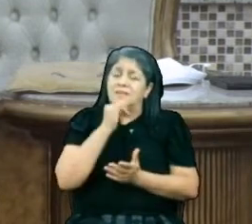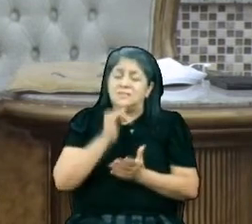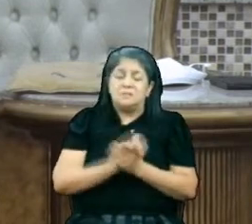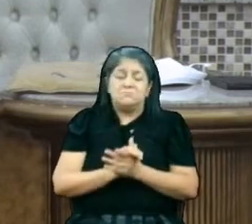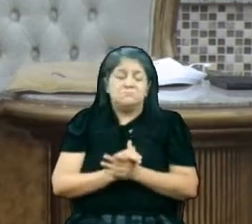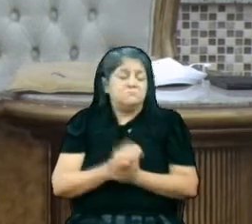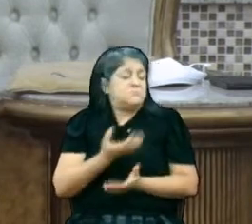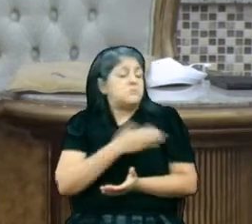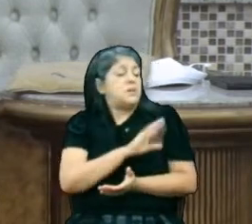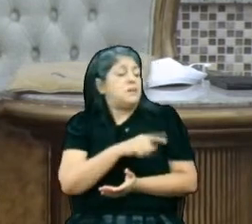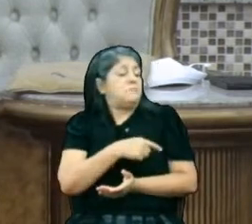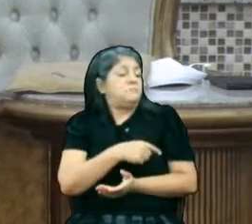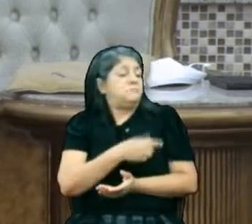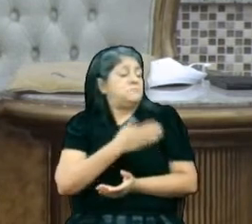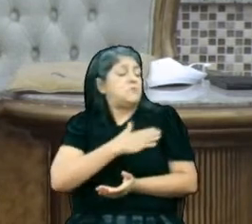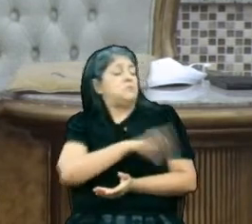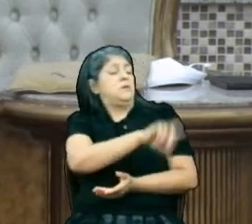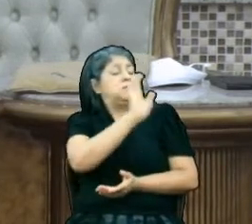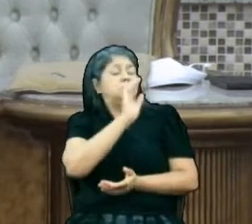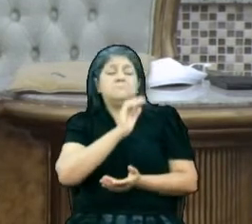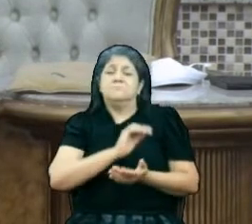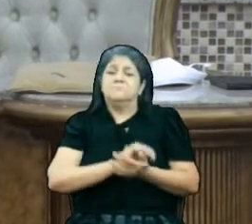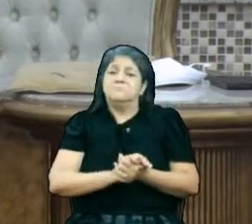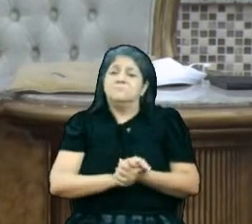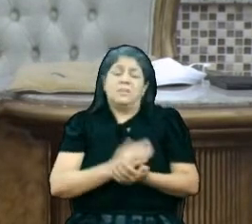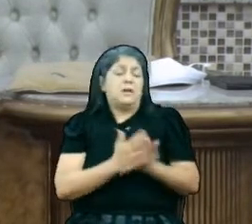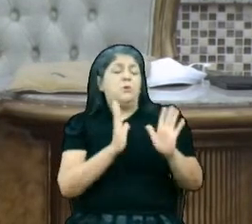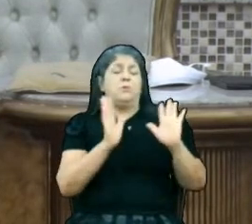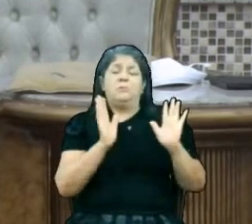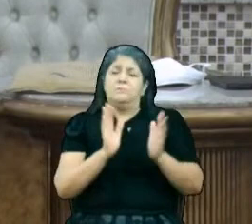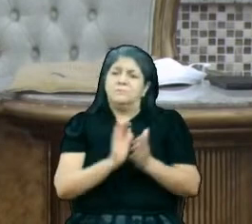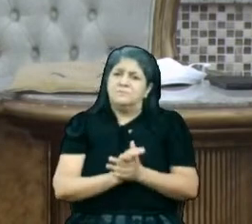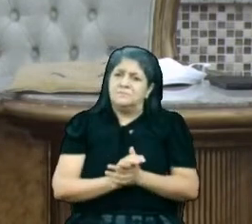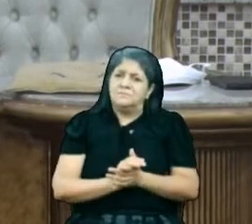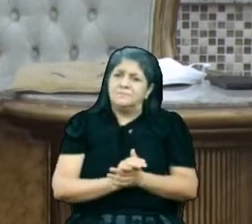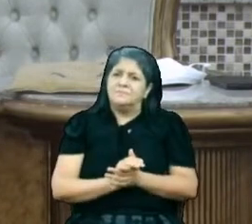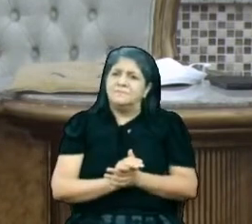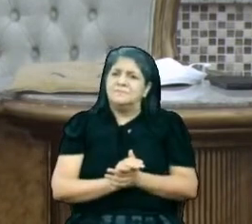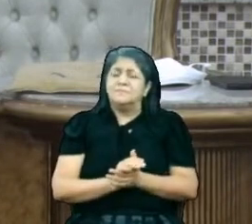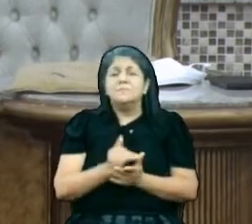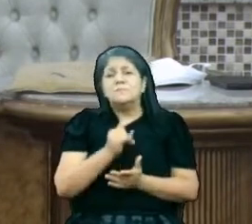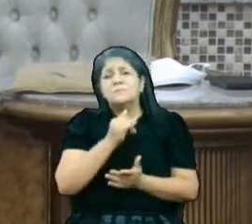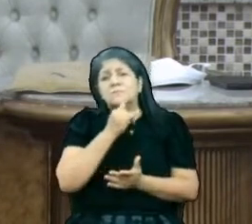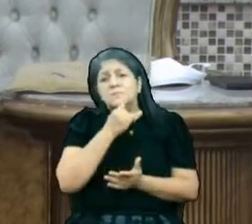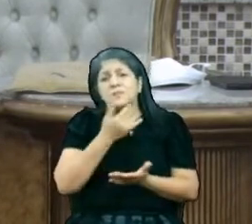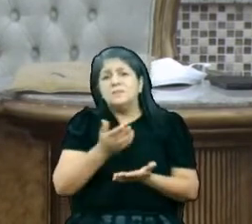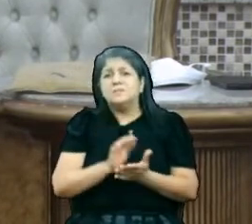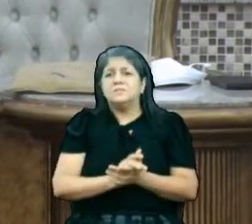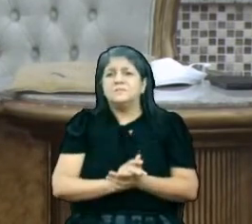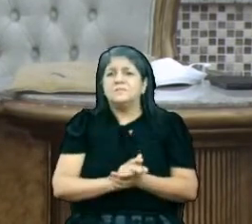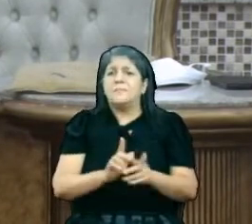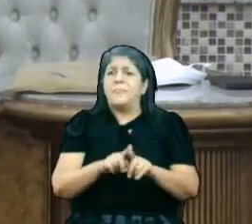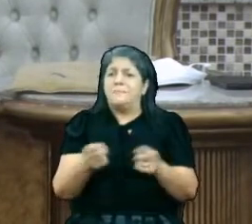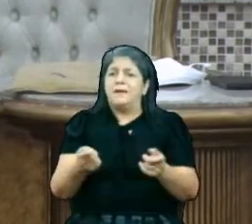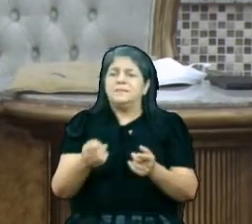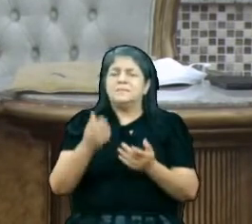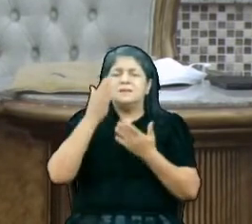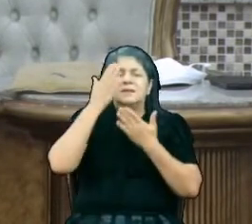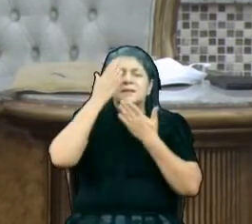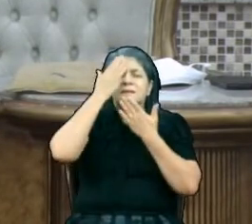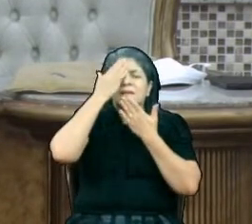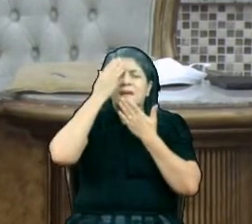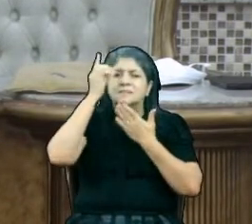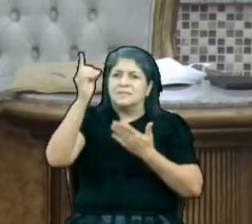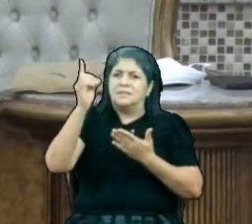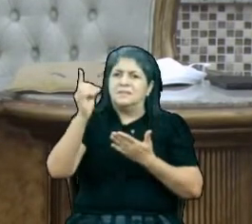pessoas como descarta uma embalagem que é para descarte mesmo mas graças a Deus que eu sei eu